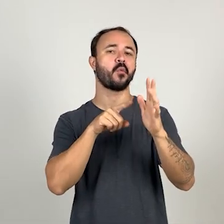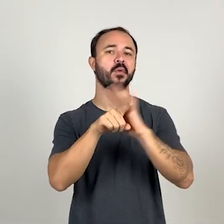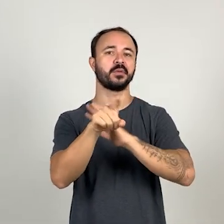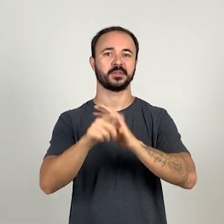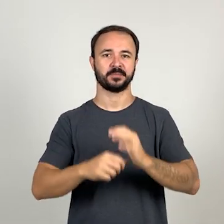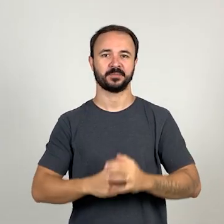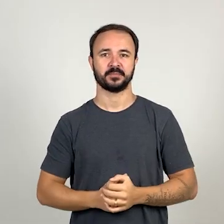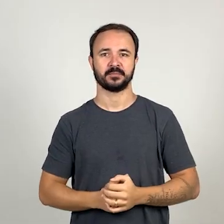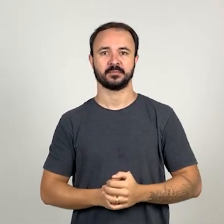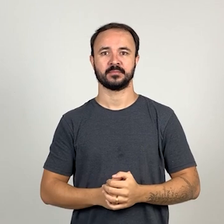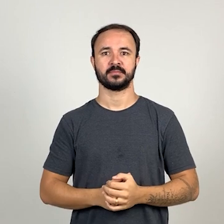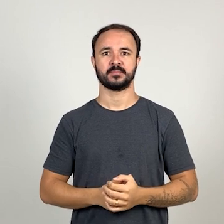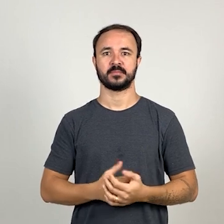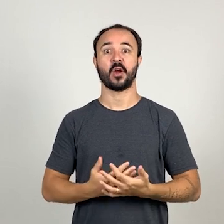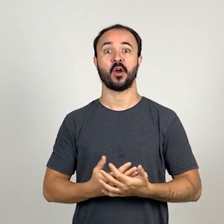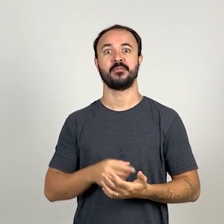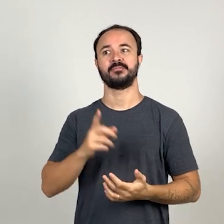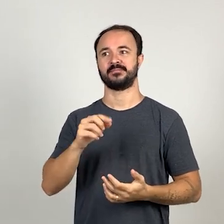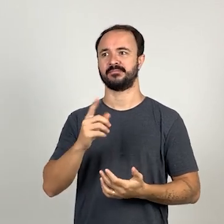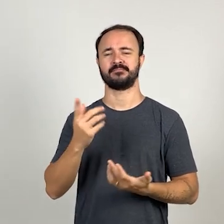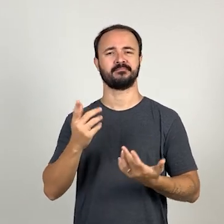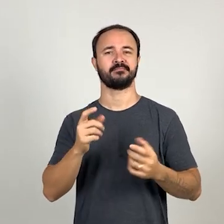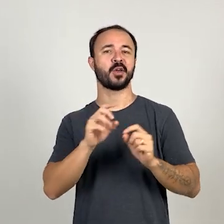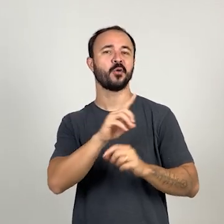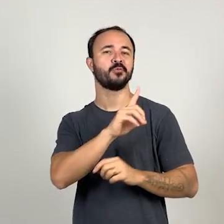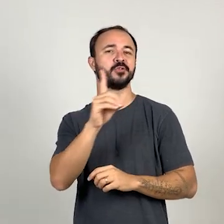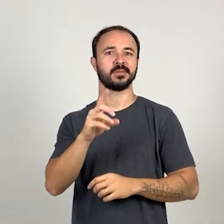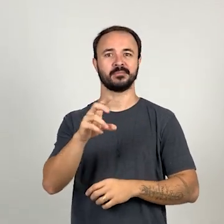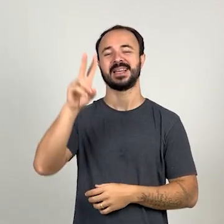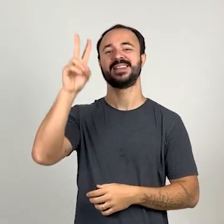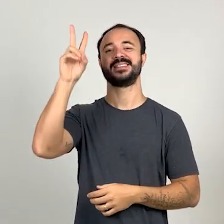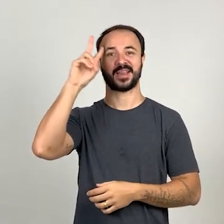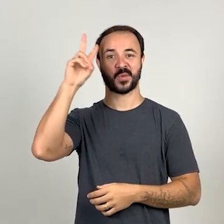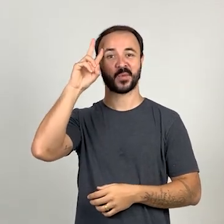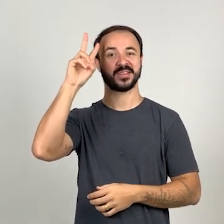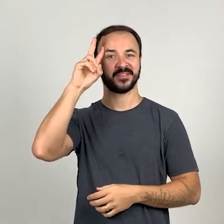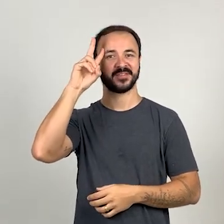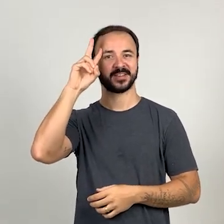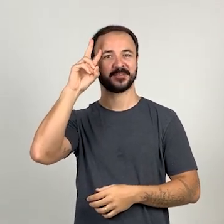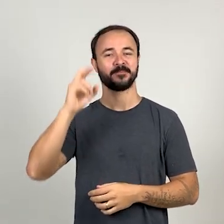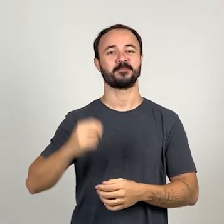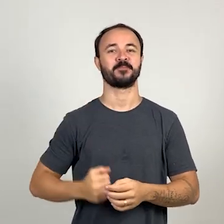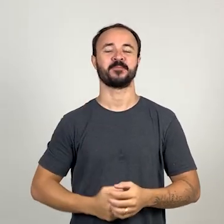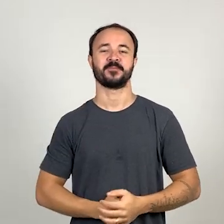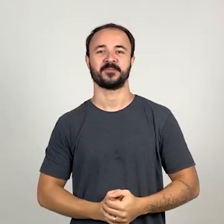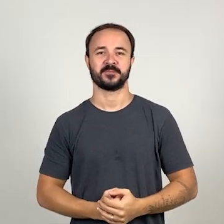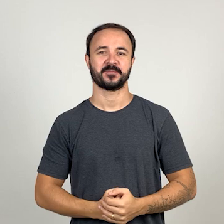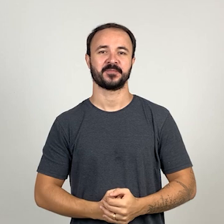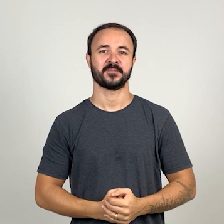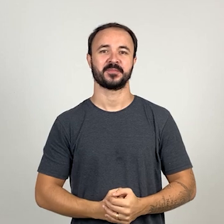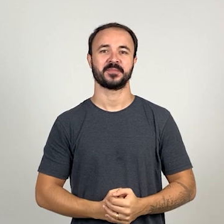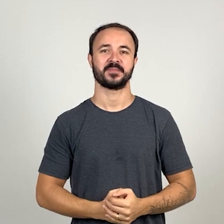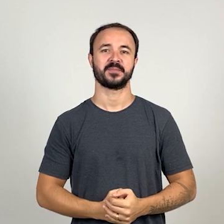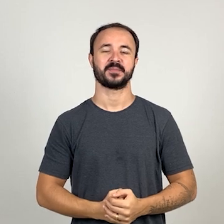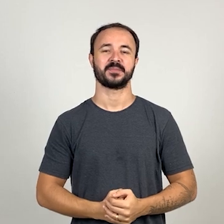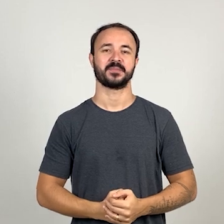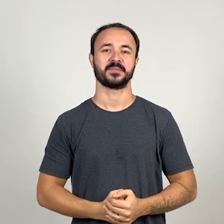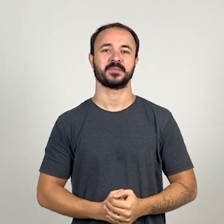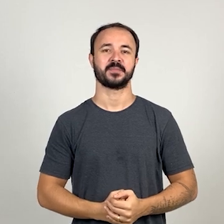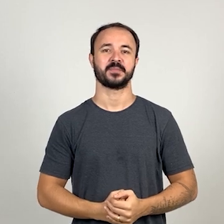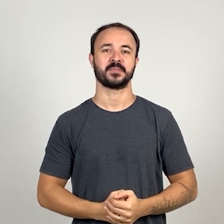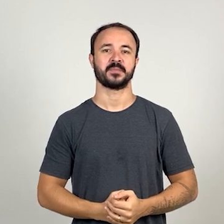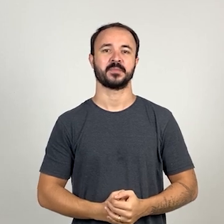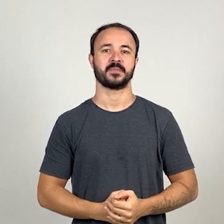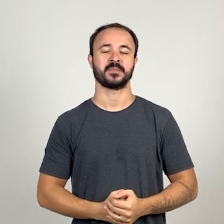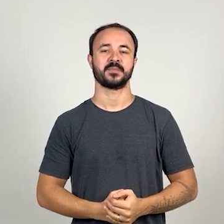It's Monday. Qual é o dia da semana? Segunda. Their assignment is due on Tuesday morning.